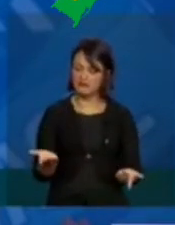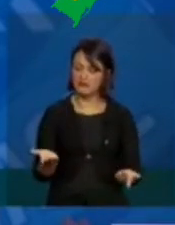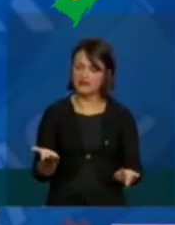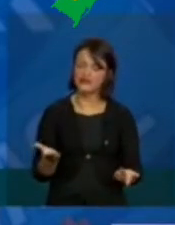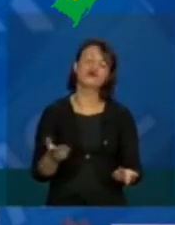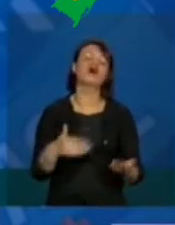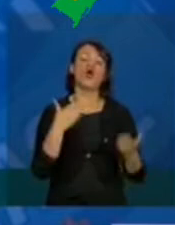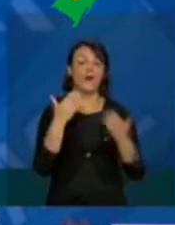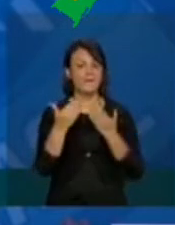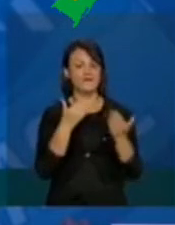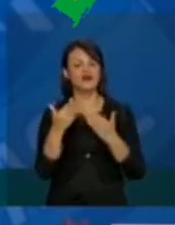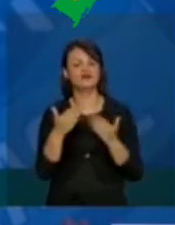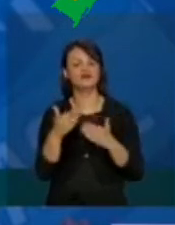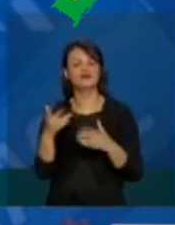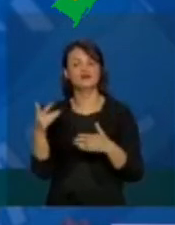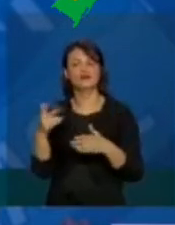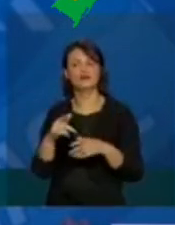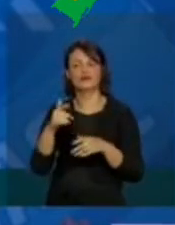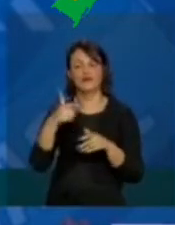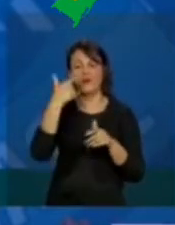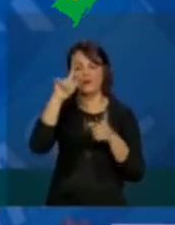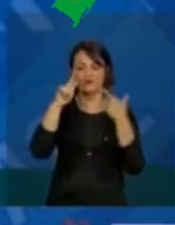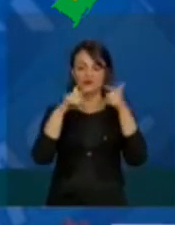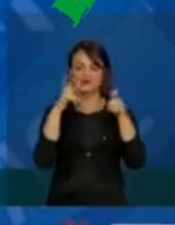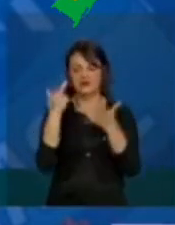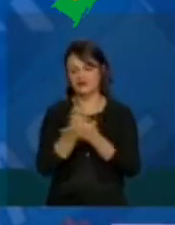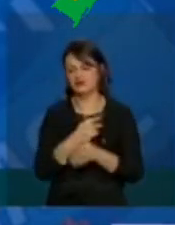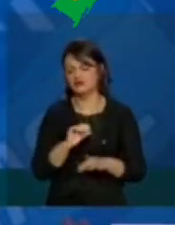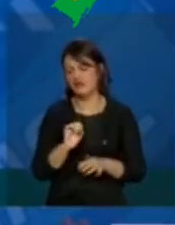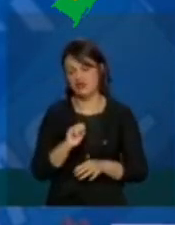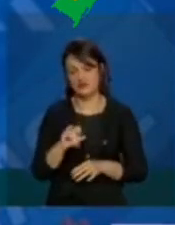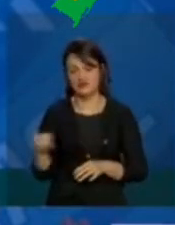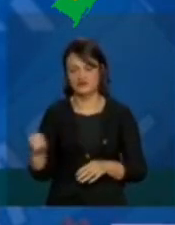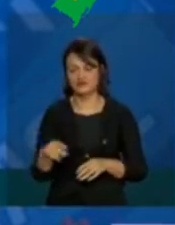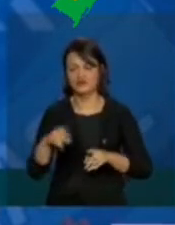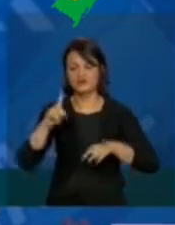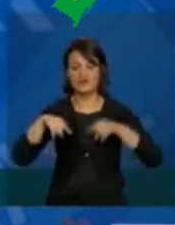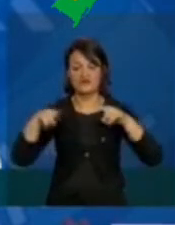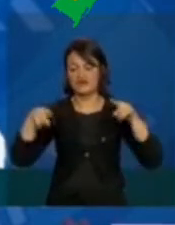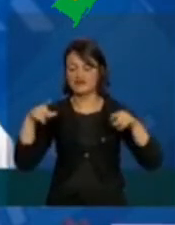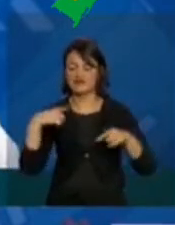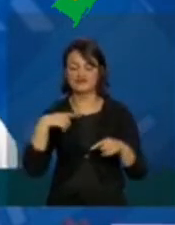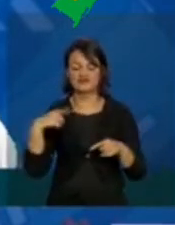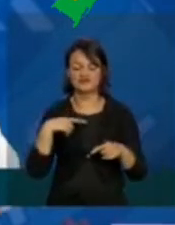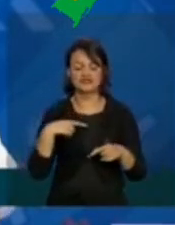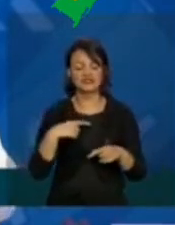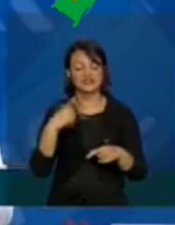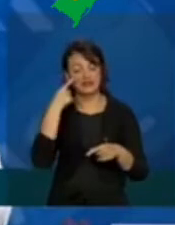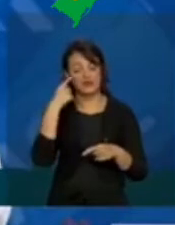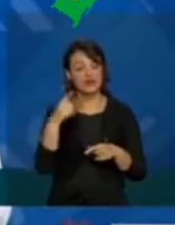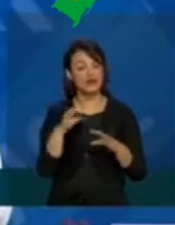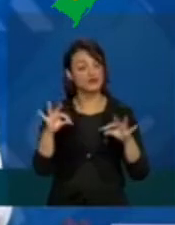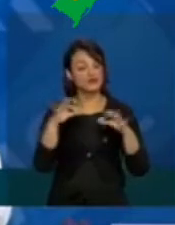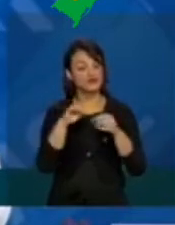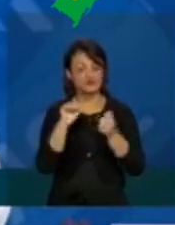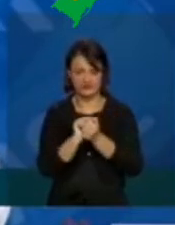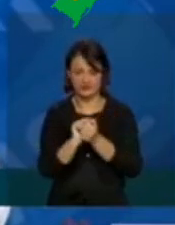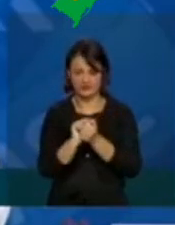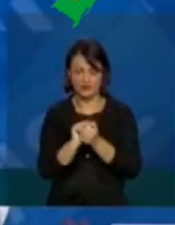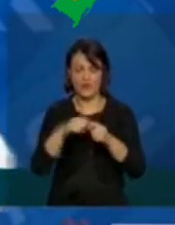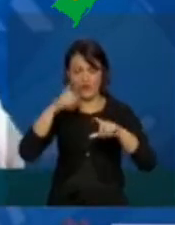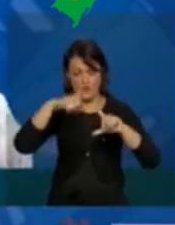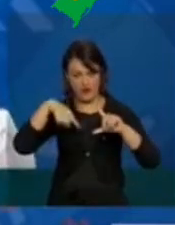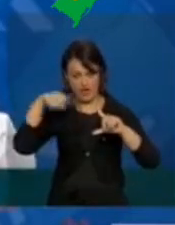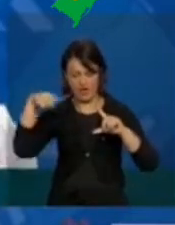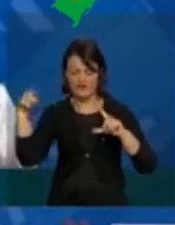ainda comparando com o número de casos existente hoje. Então é isso, são duas variáveis que têm que ser consideradas juntas. No caso do